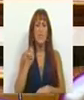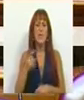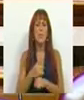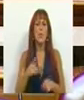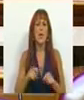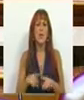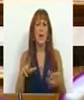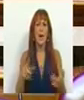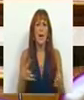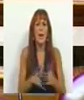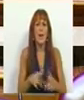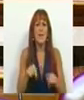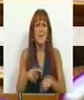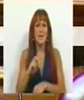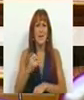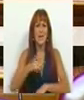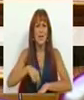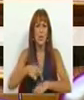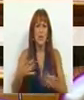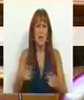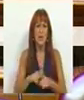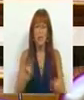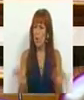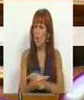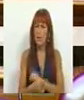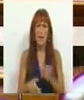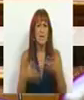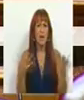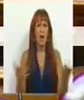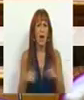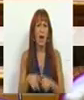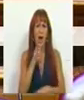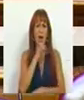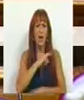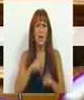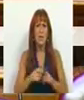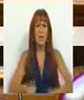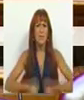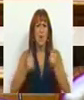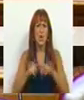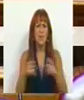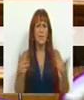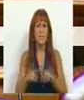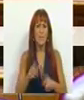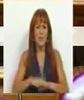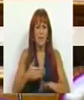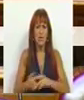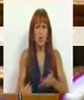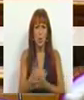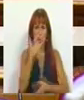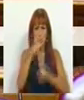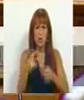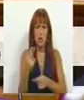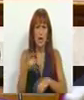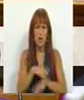Vou concluir, Sra. Presidente, porque esta realidade das 35 horas é certamente contrária à possibilidade de melhorar o reforço dos recursos humanos